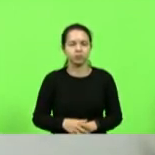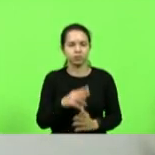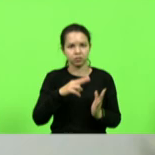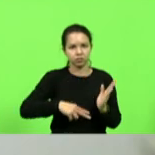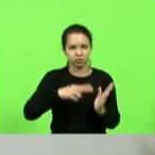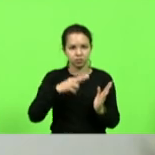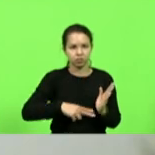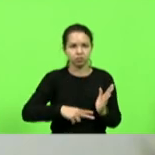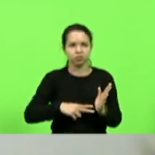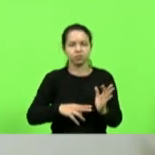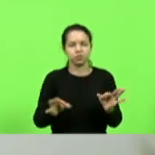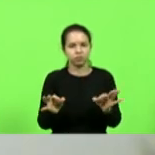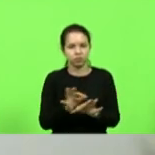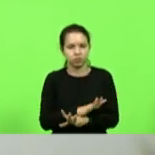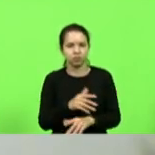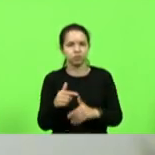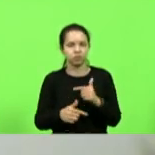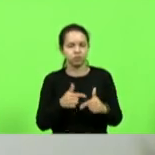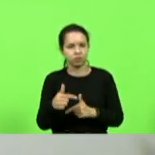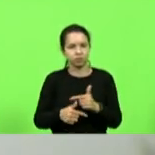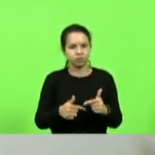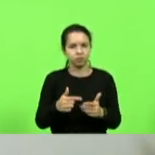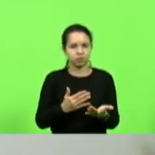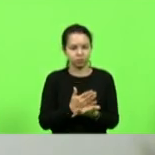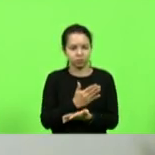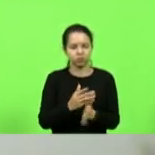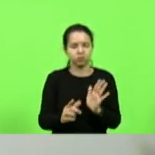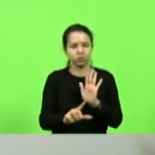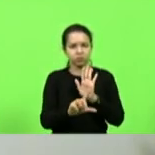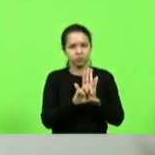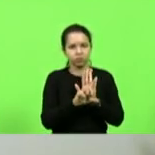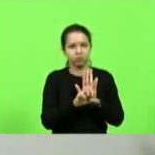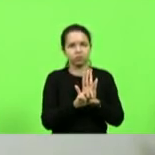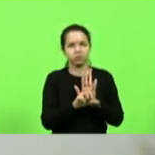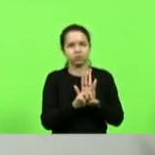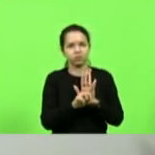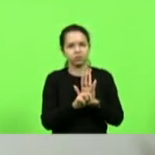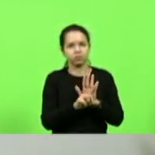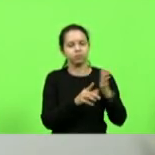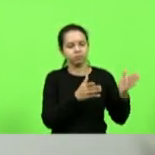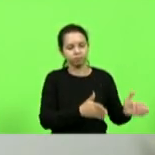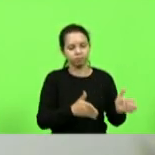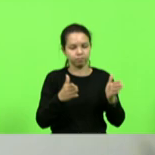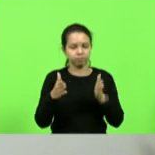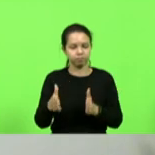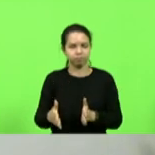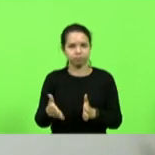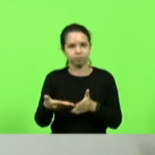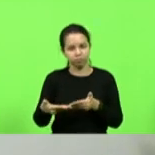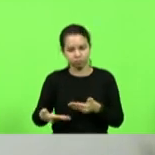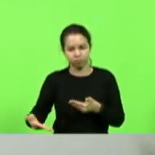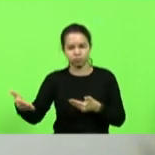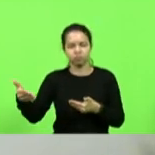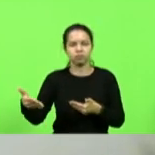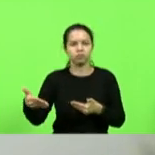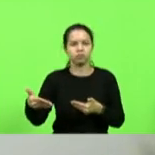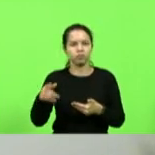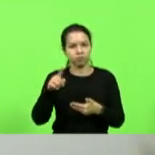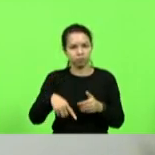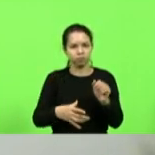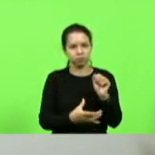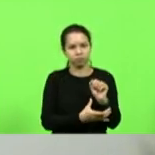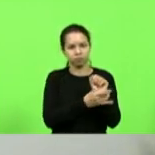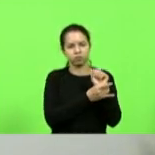que termina o nosso trabalho na aprovação da lei, né? Termina uma etapa, começa outra etapa, que é a